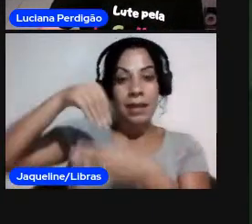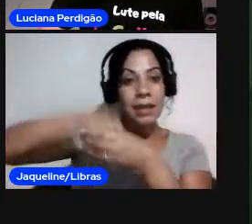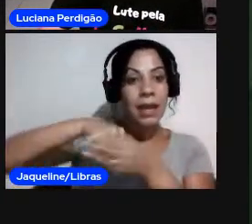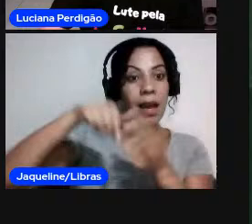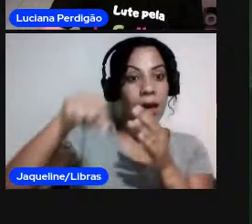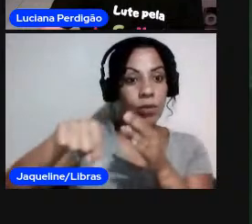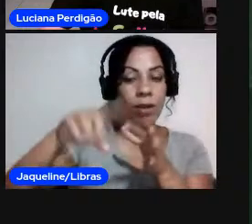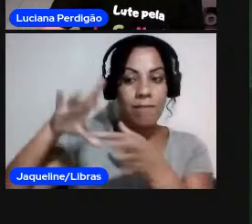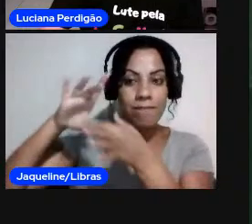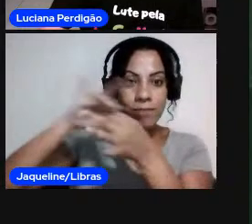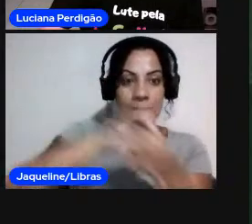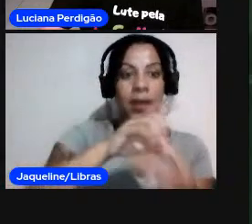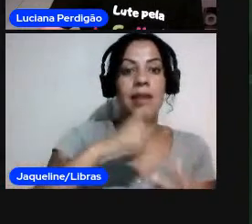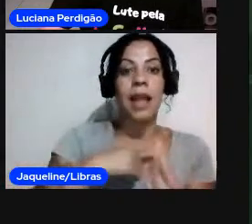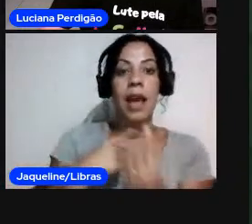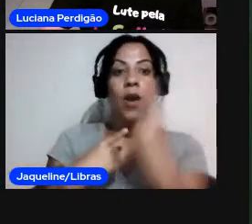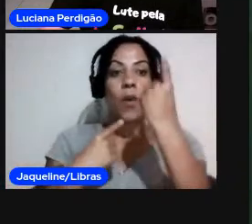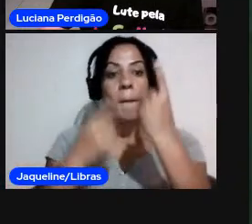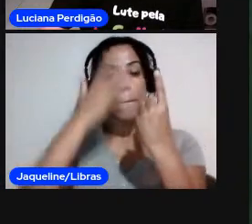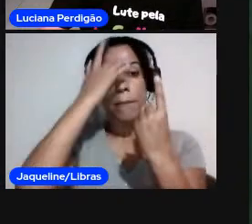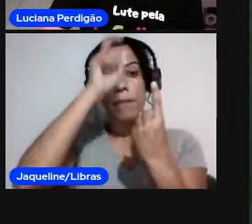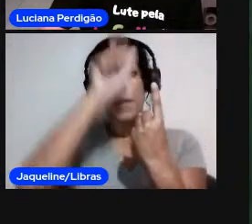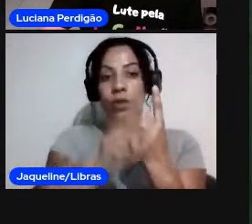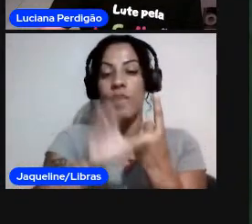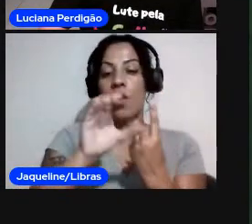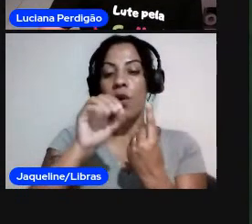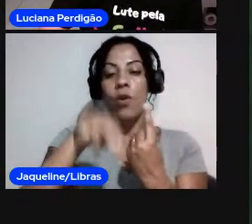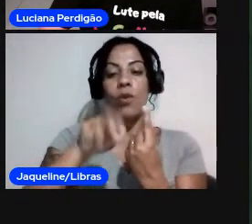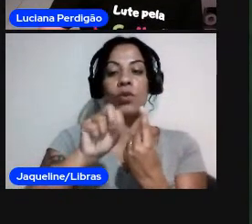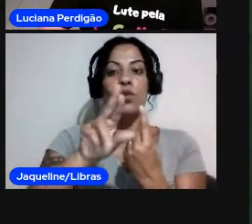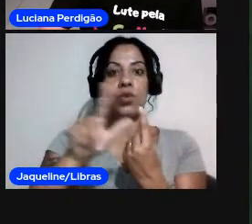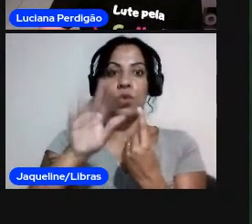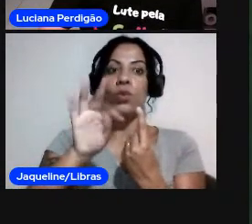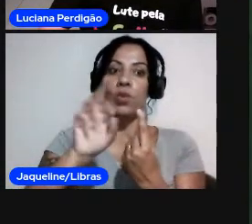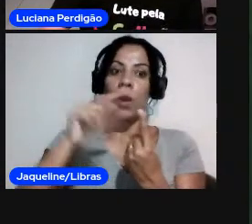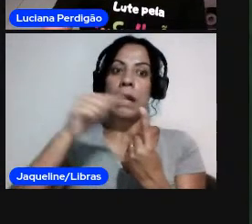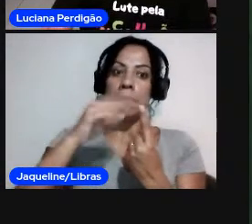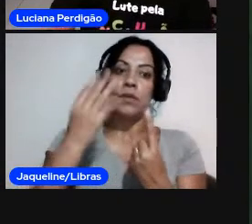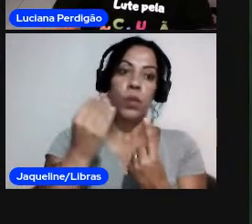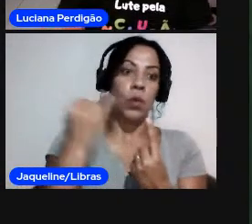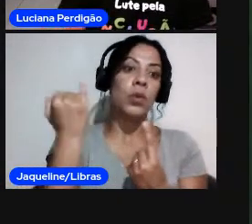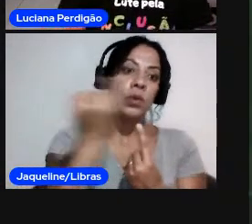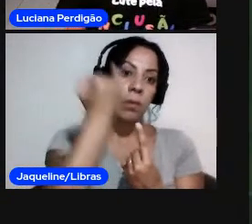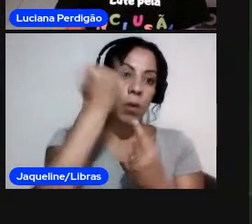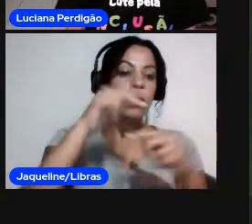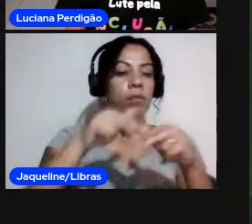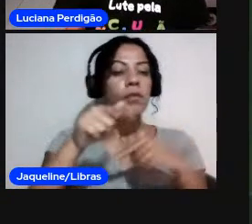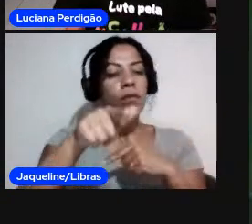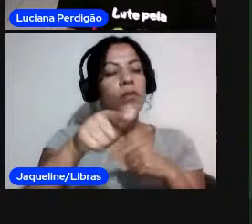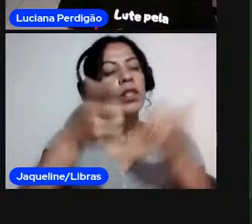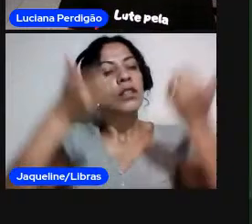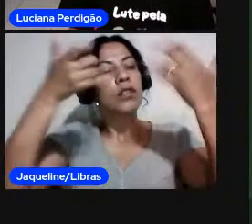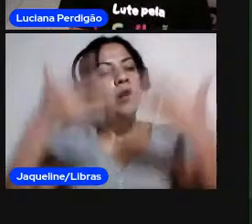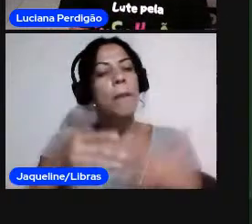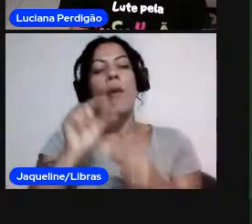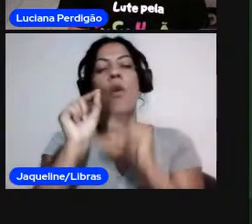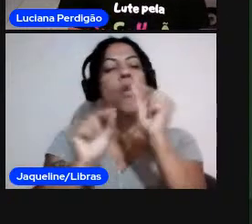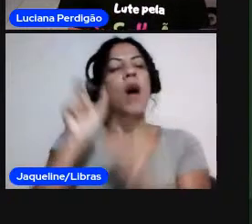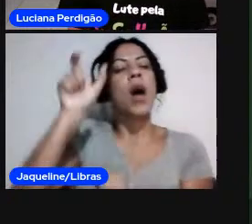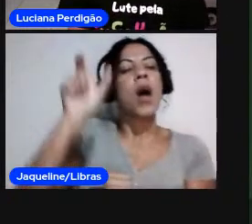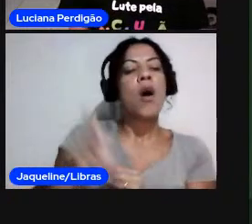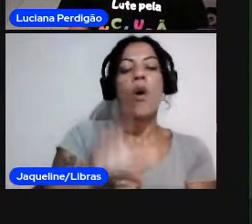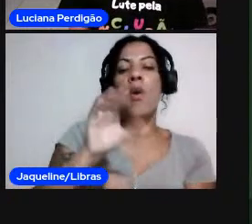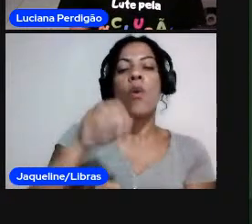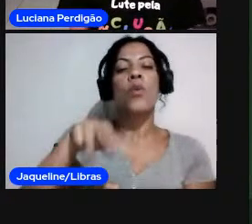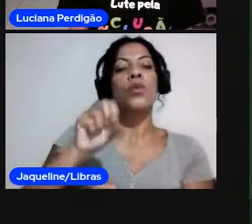tem esse papelzinho muito importante do consultor. Então, eu gostaria que você falasse um pouquinho sobre quem é esse ator dentro